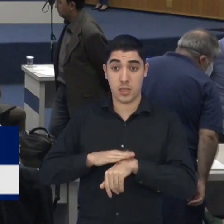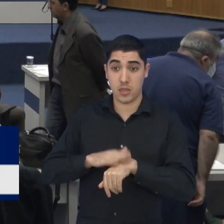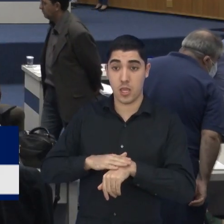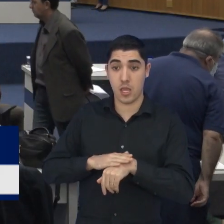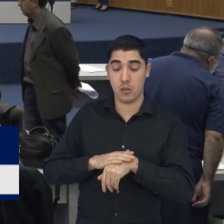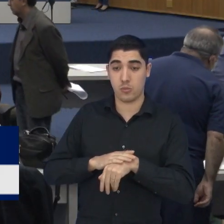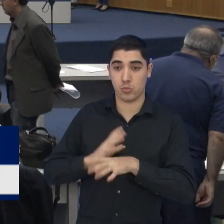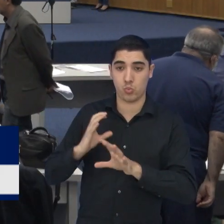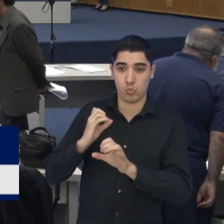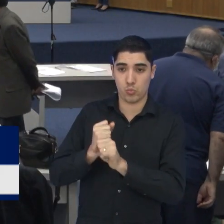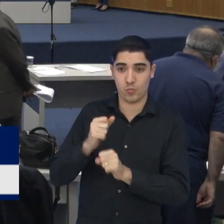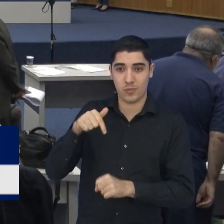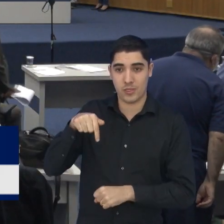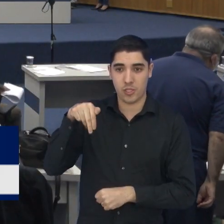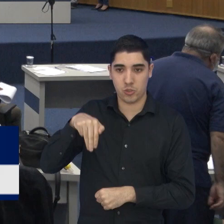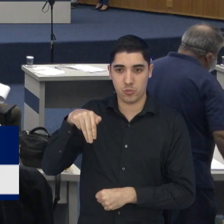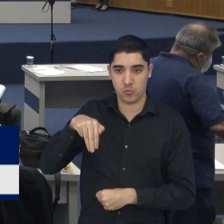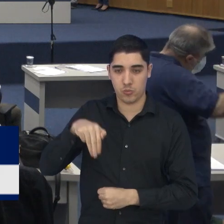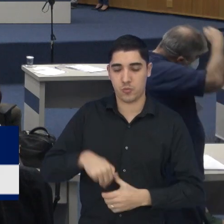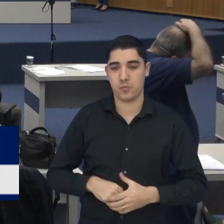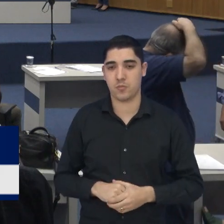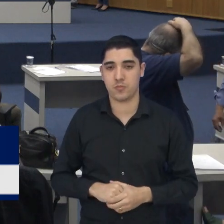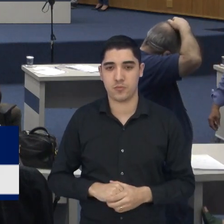restando de 7 minutos.